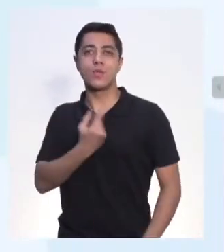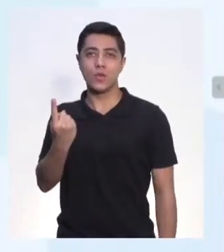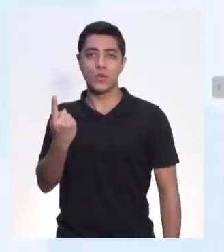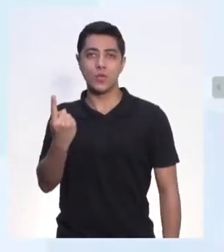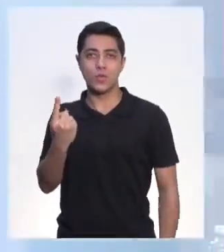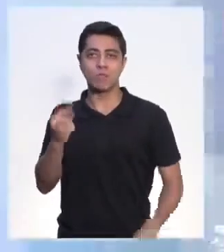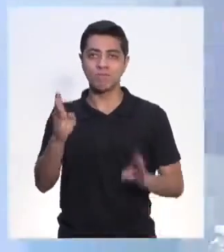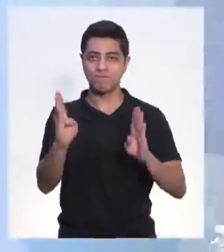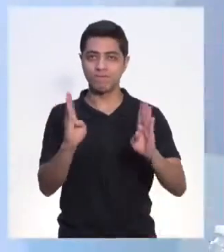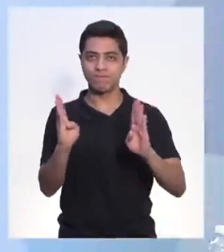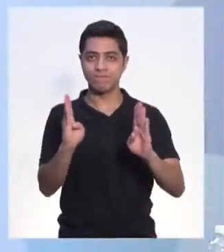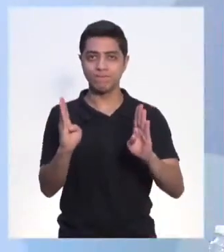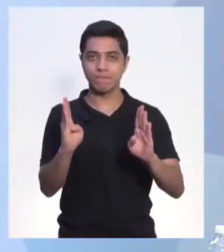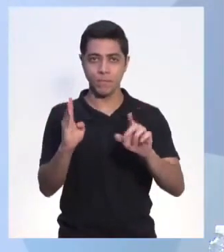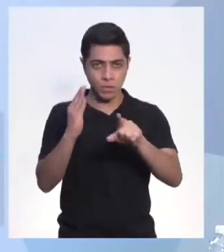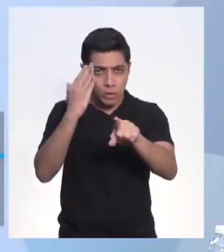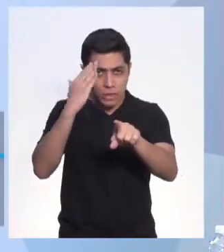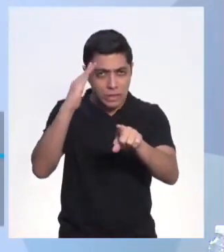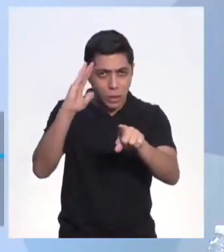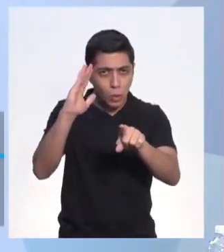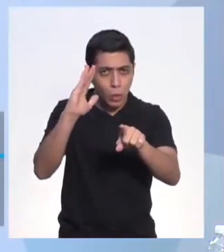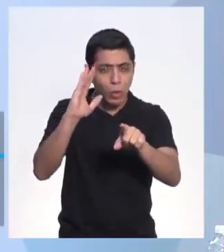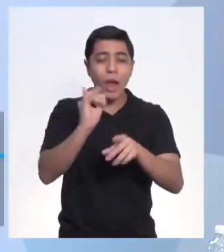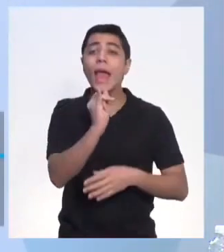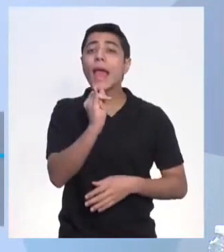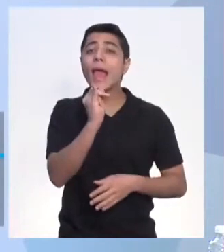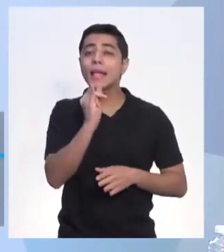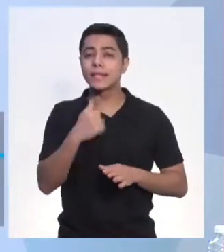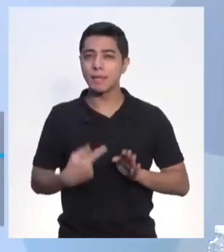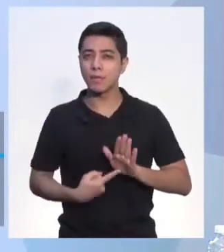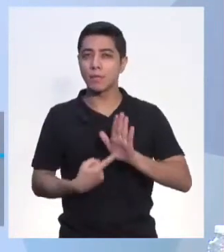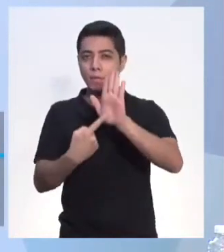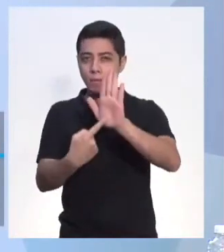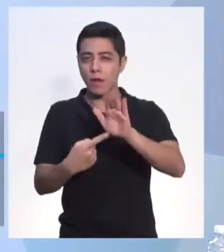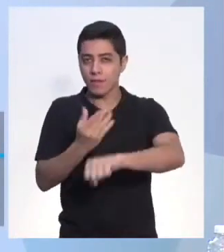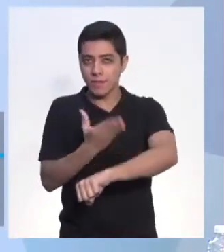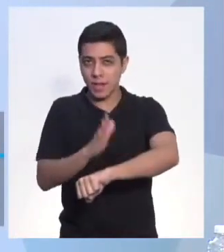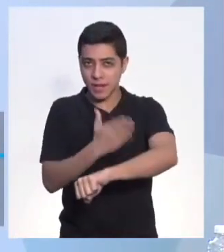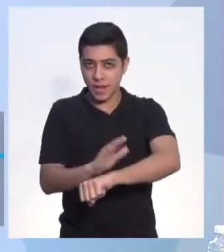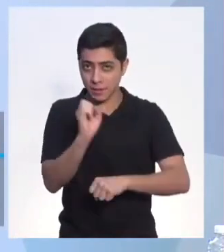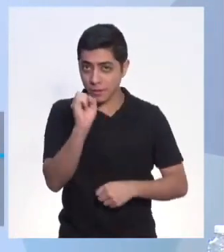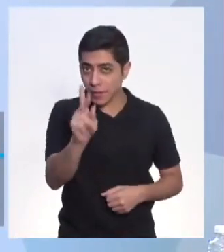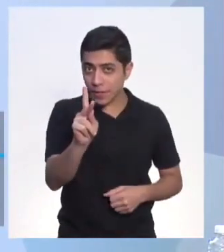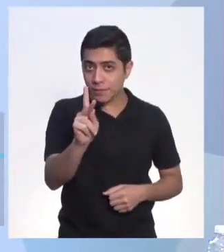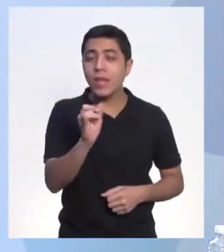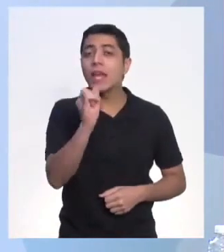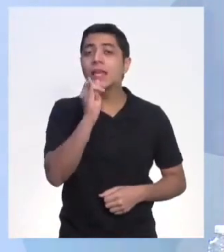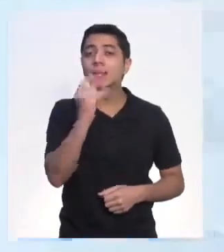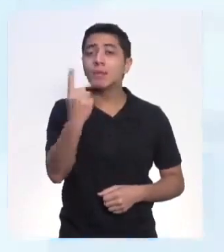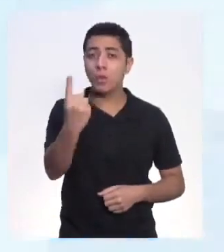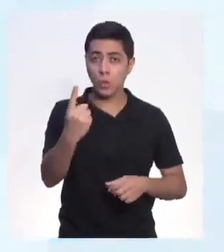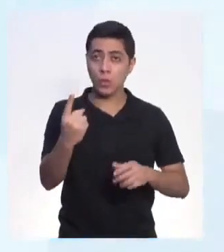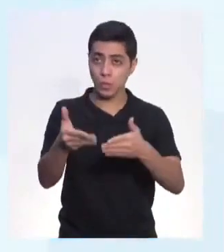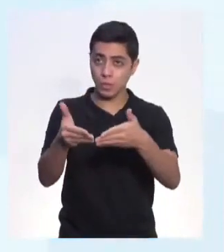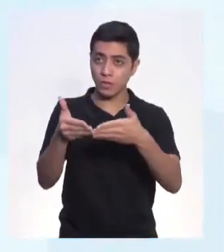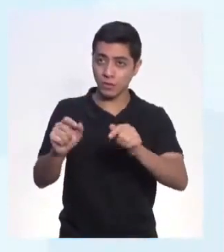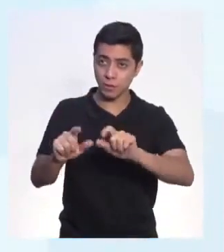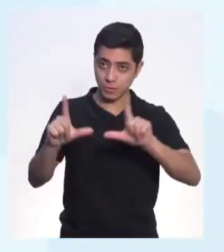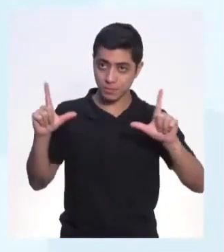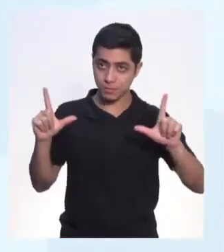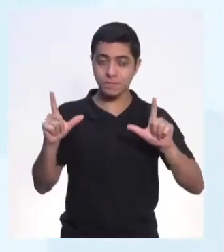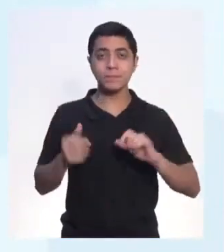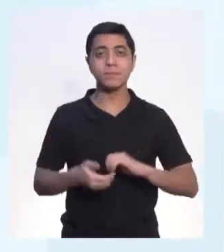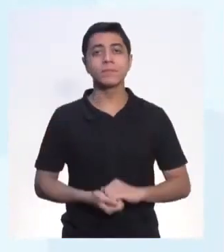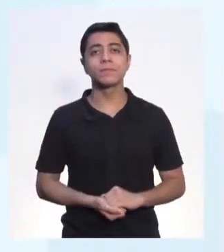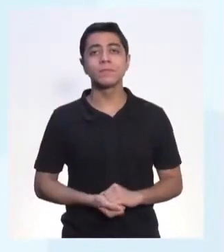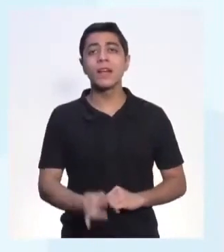entendeu? Vamos fazer um exemplo? Então, por favor, o exemplo 1 para eles na tela. O